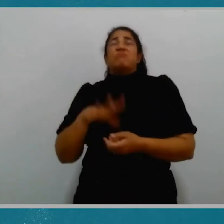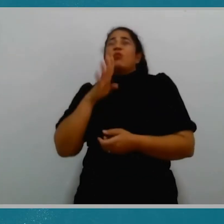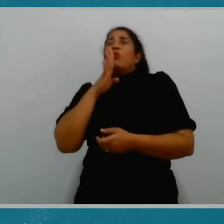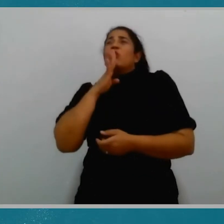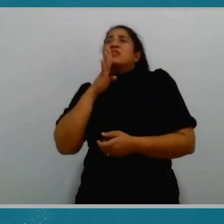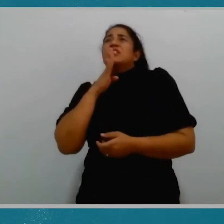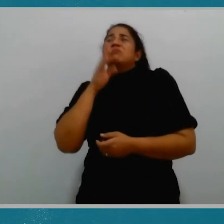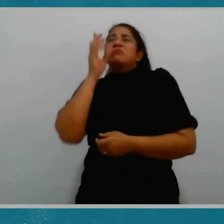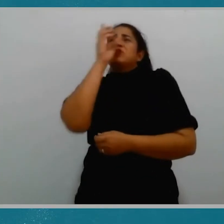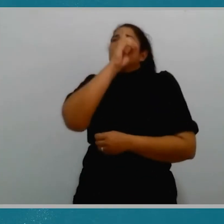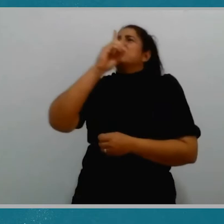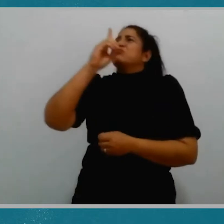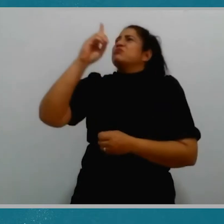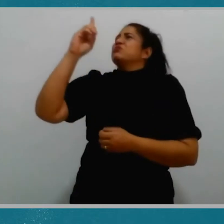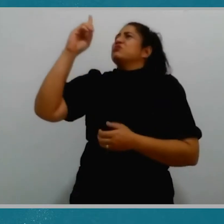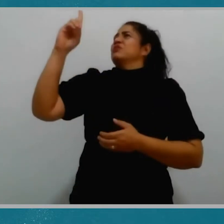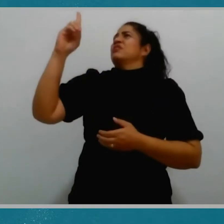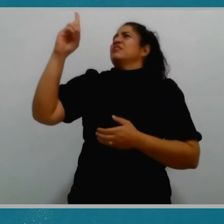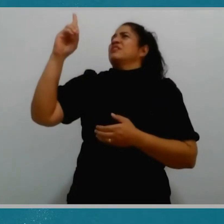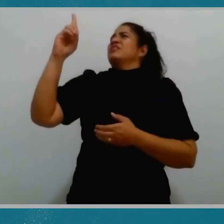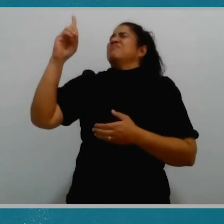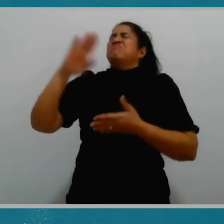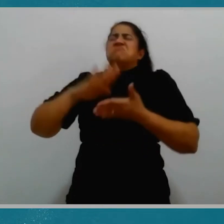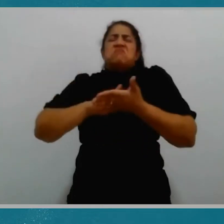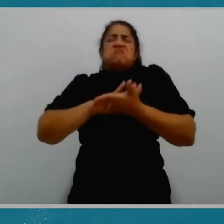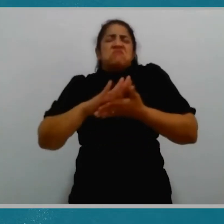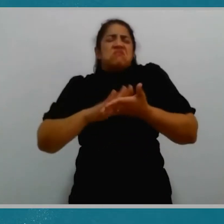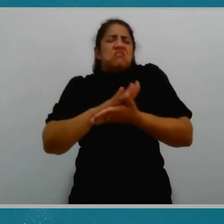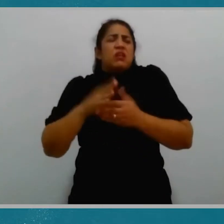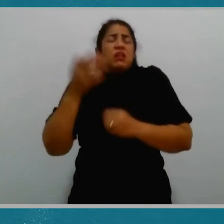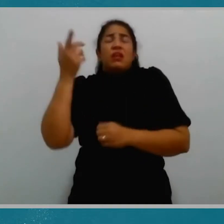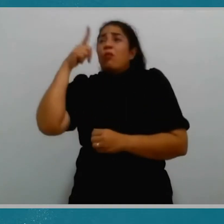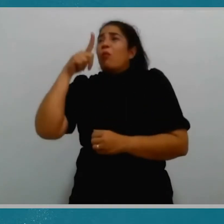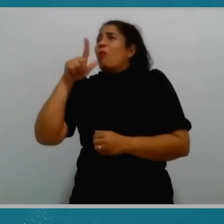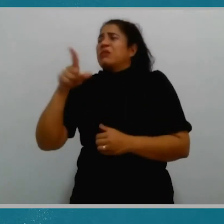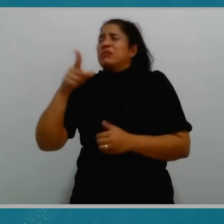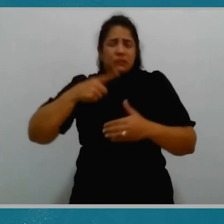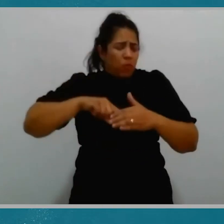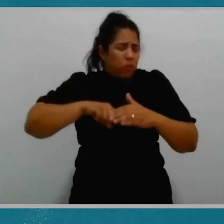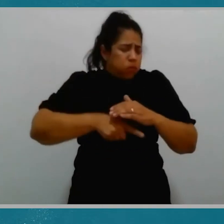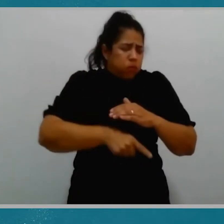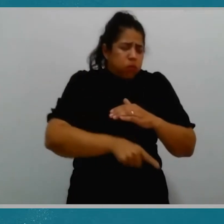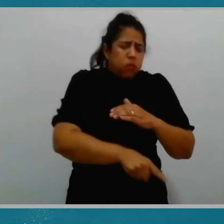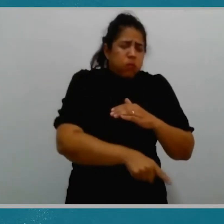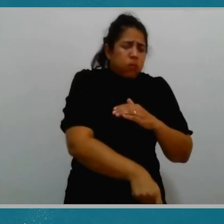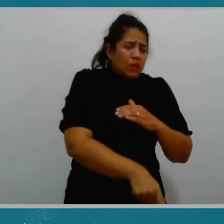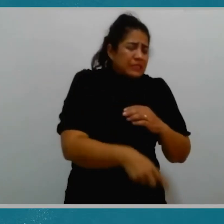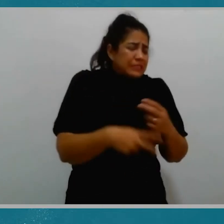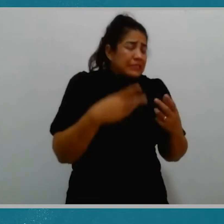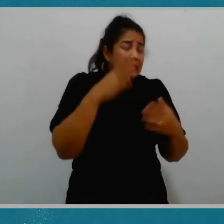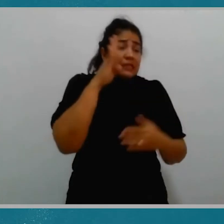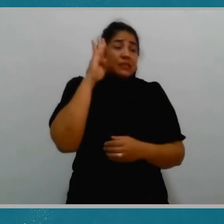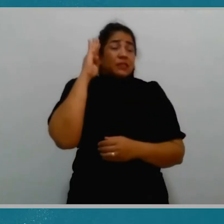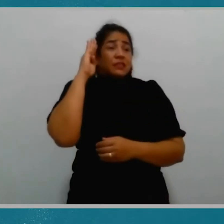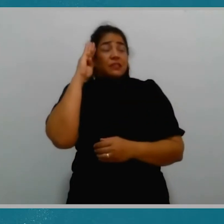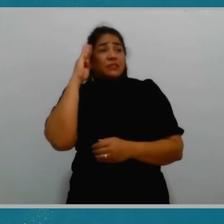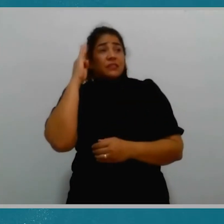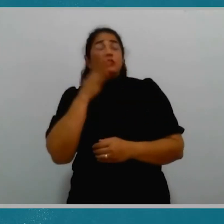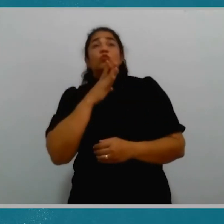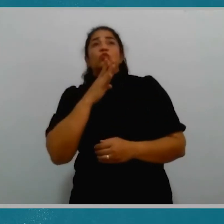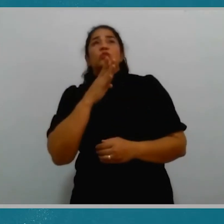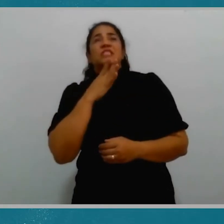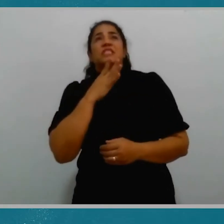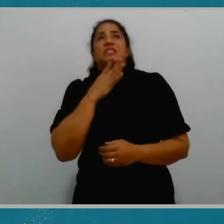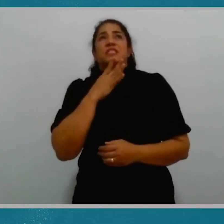Quão insondáveis são os seus juízos e quão inescrutáveis os seus